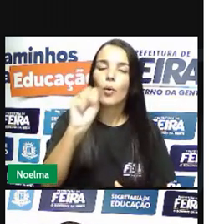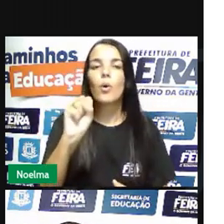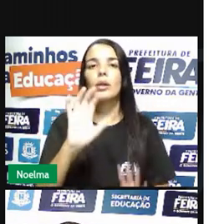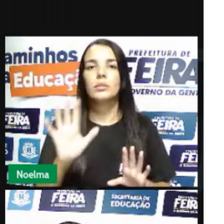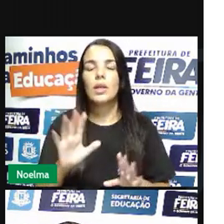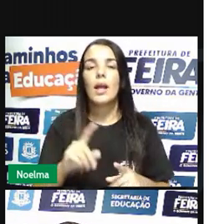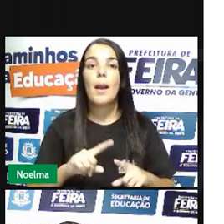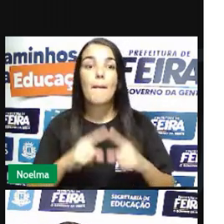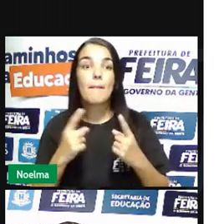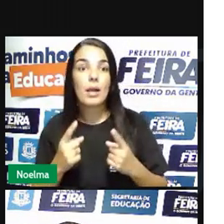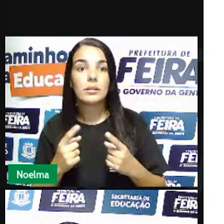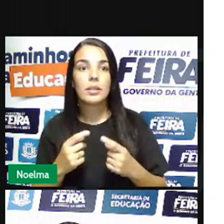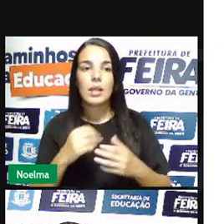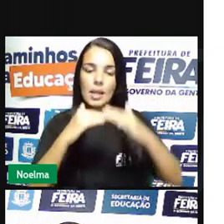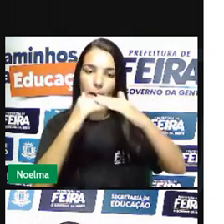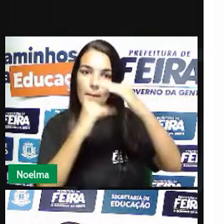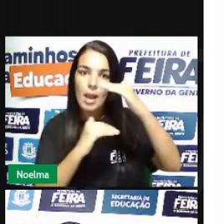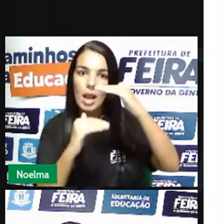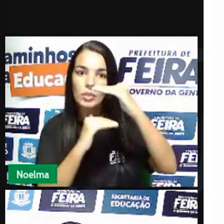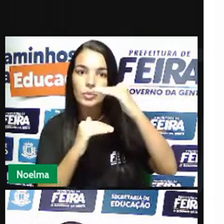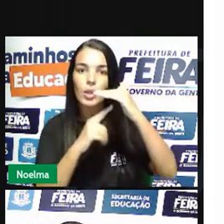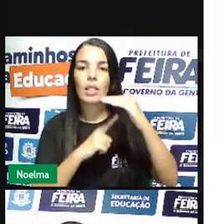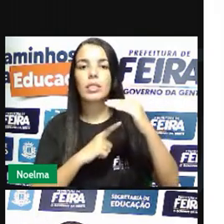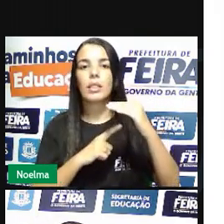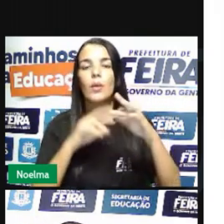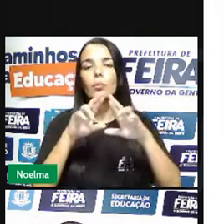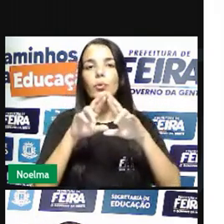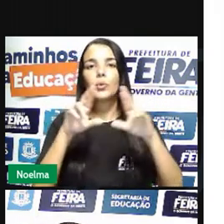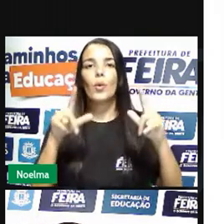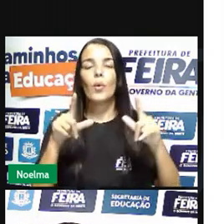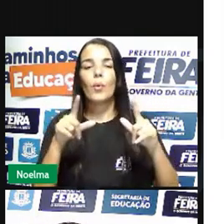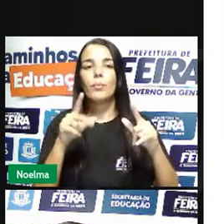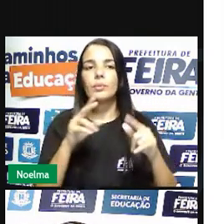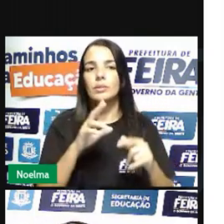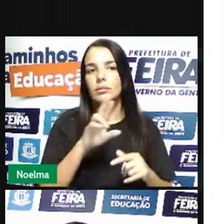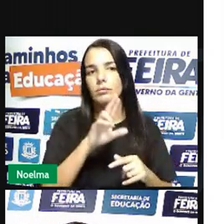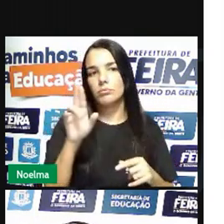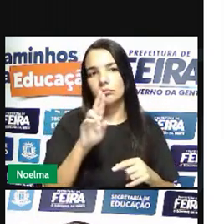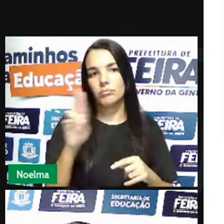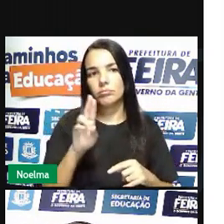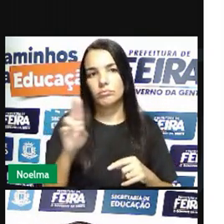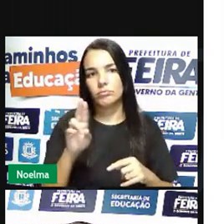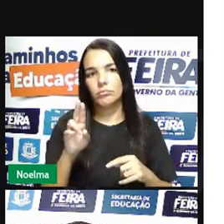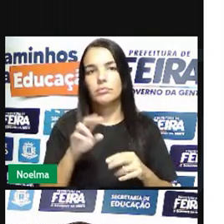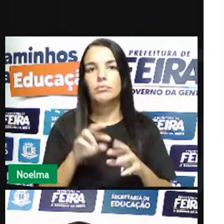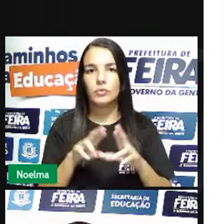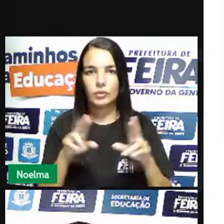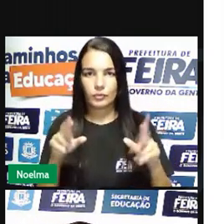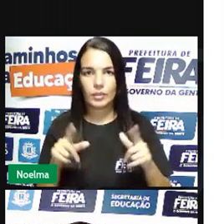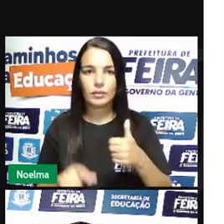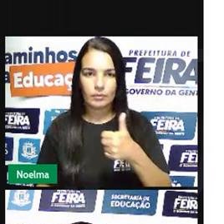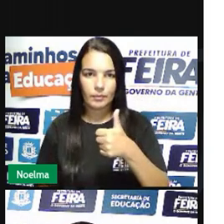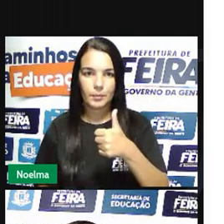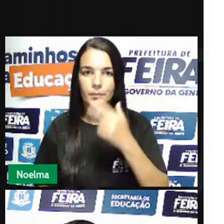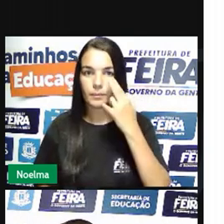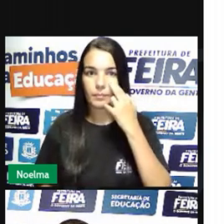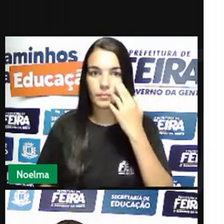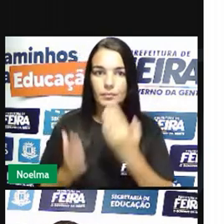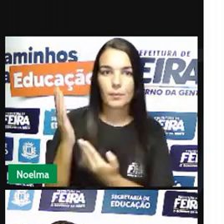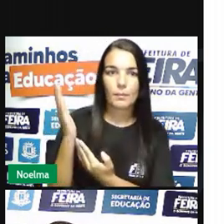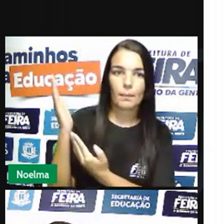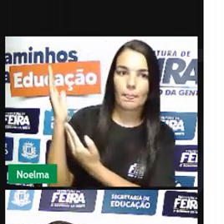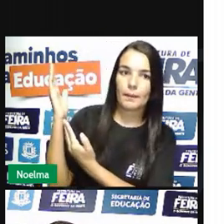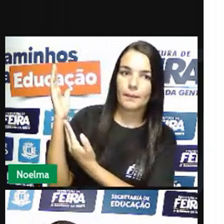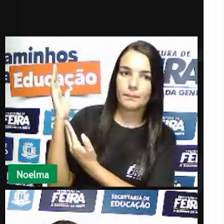um décimo Cinco oitavos e três linhas e ângulos que a prova explicar para você